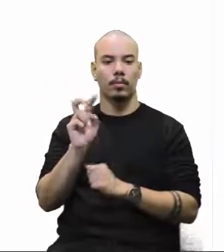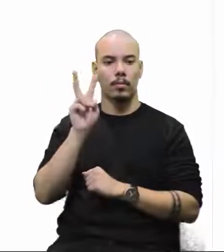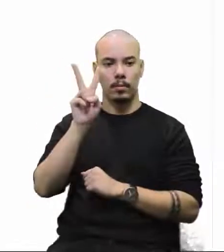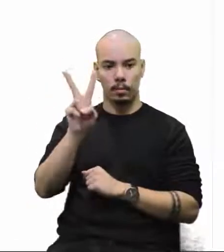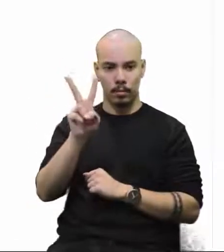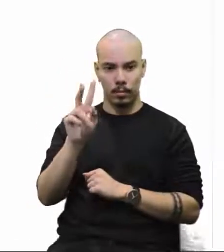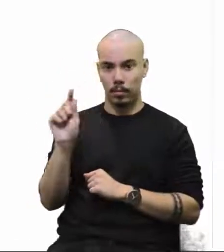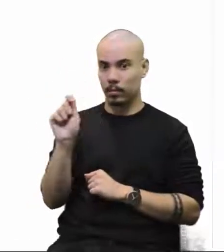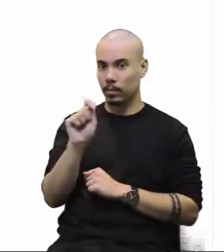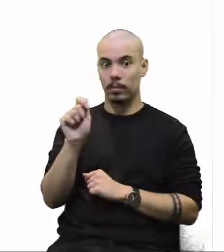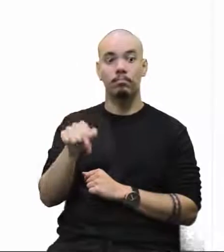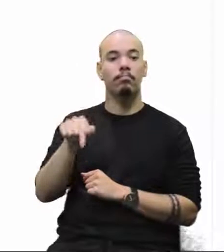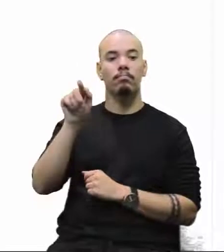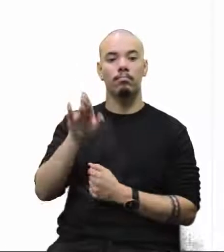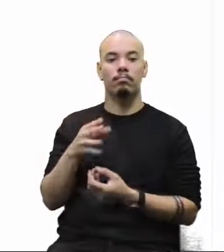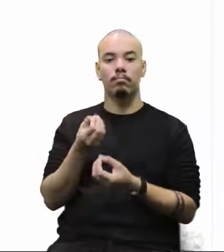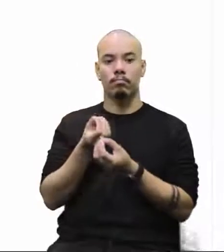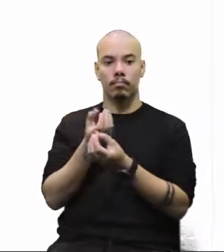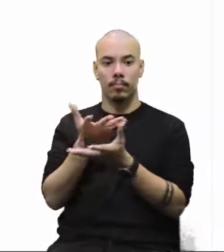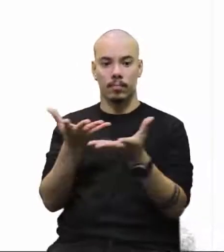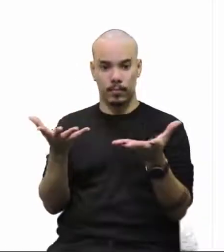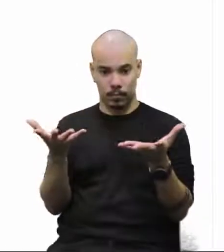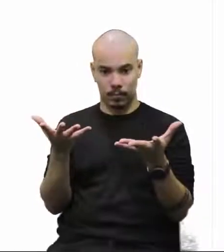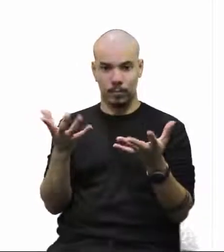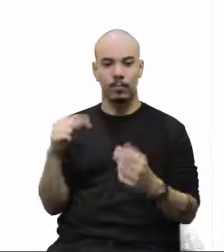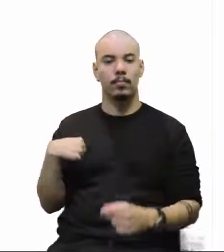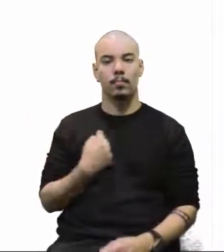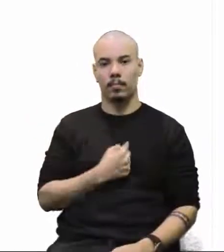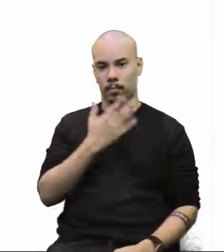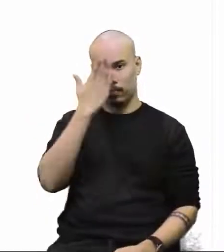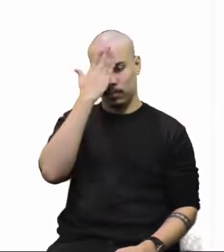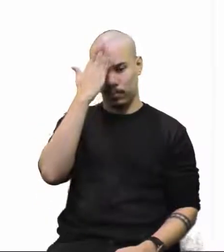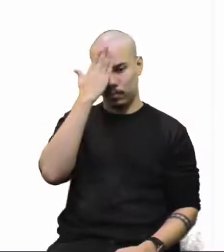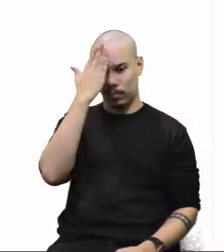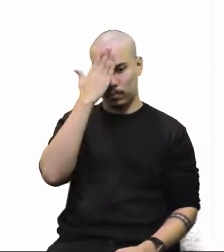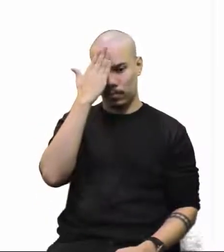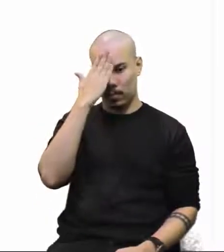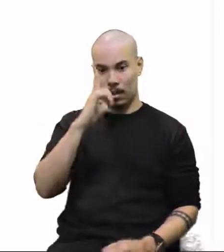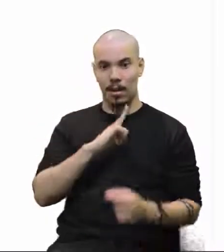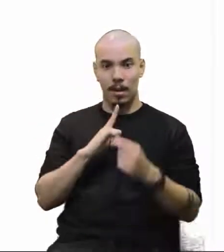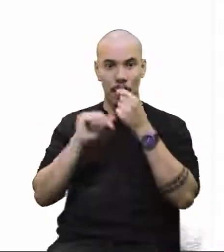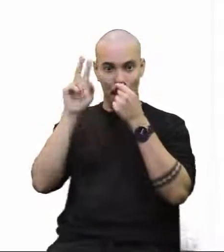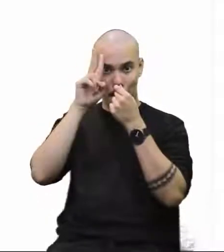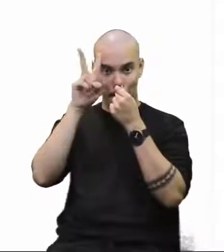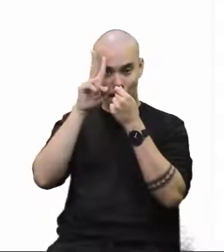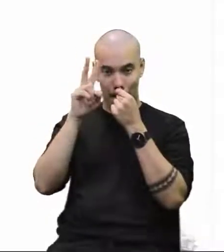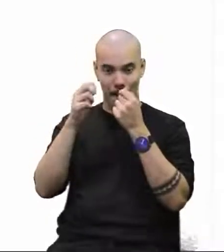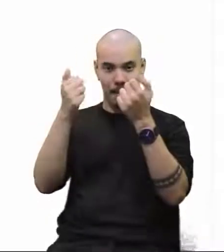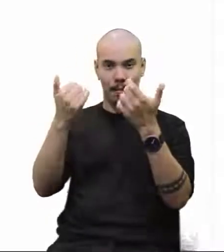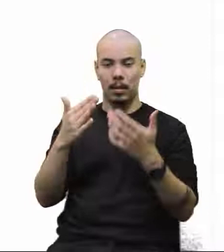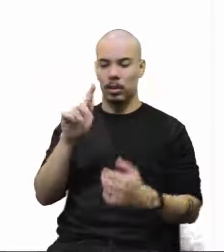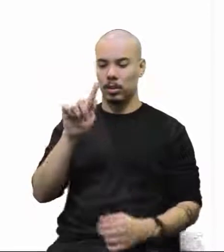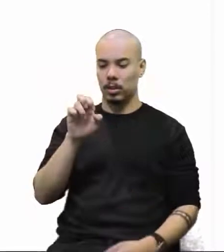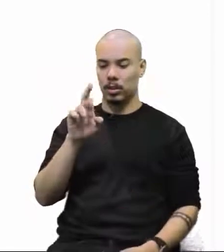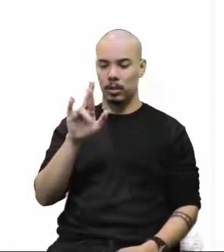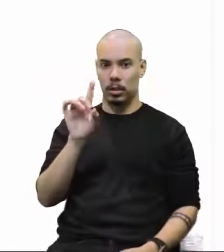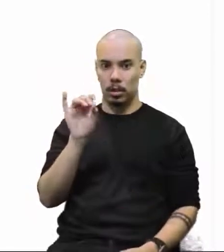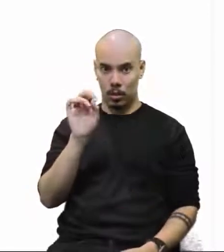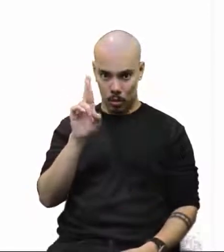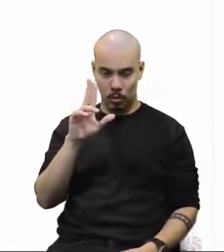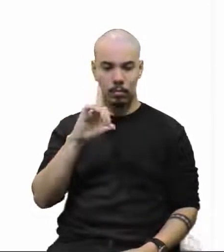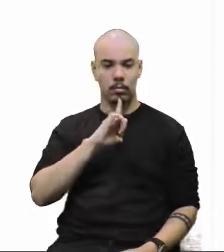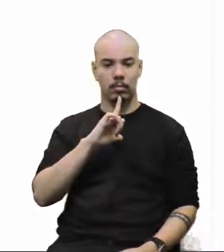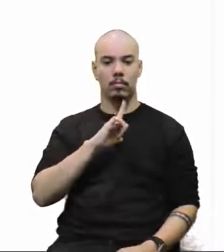amperes, quem é que está fornecendo? Está aqui, ó, a fonte, né, o gerador que nós falamos, né? A fonte está gerando, tem